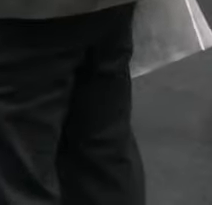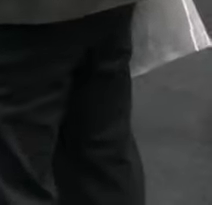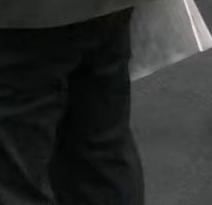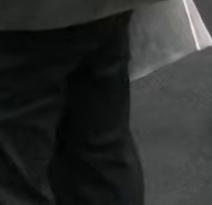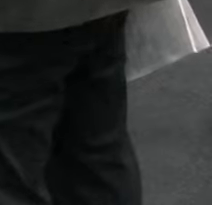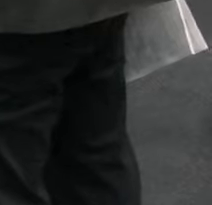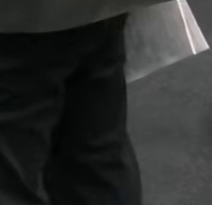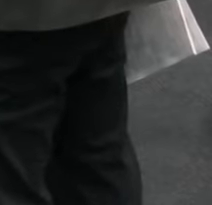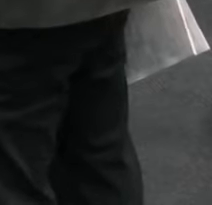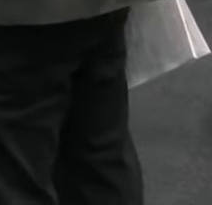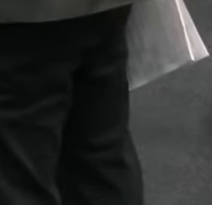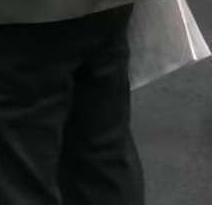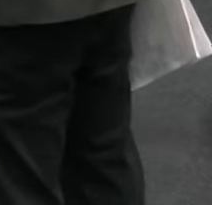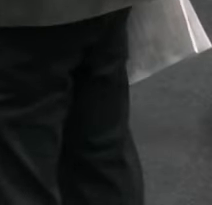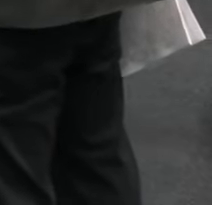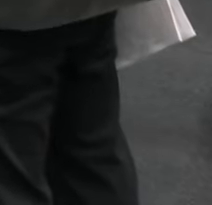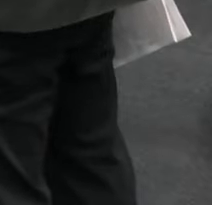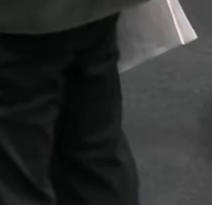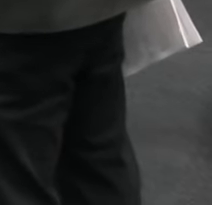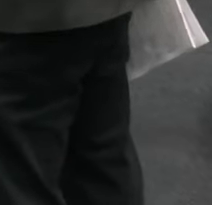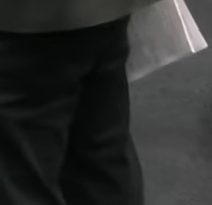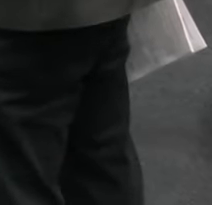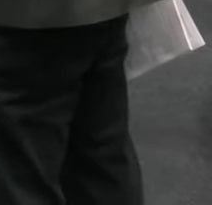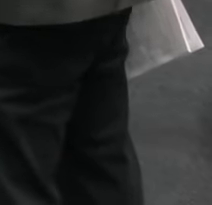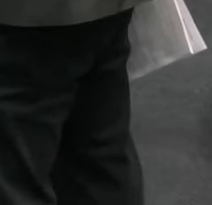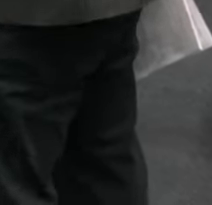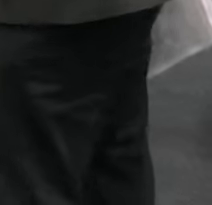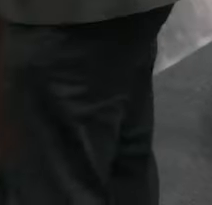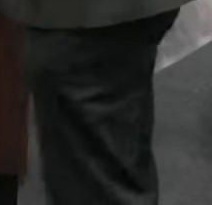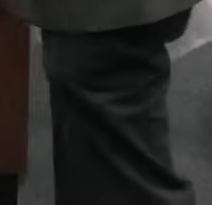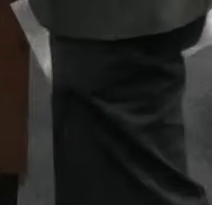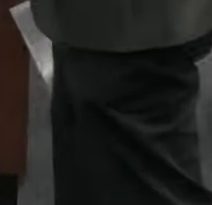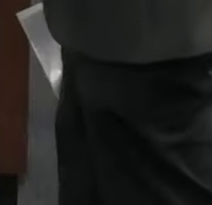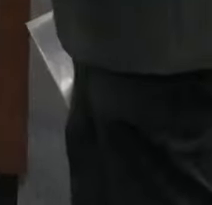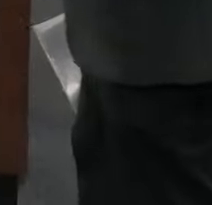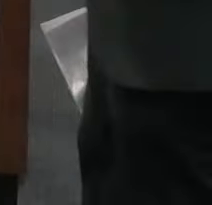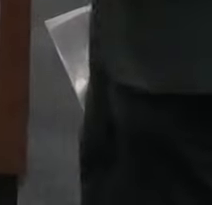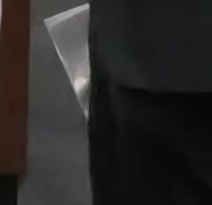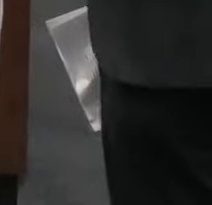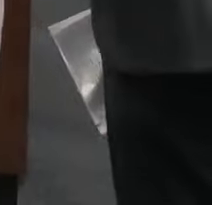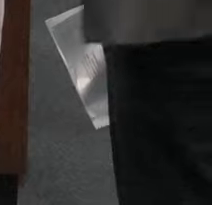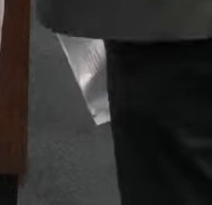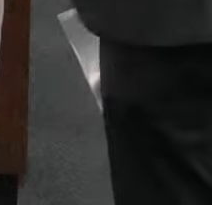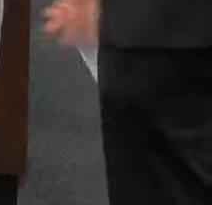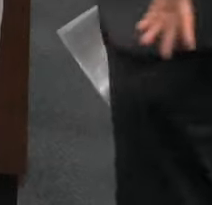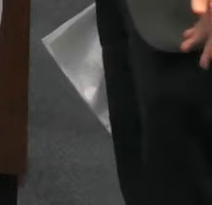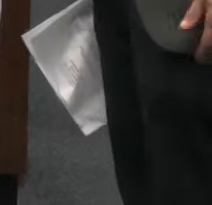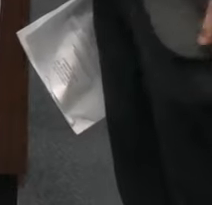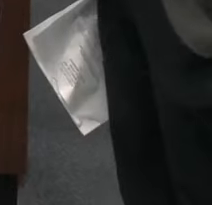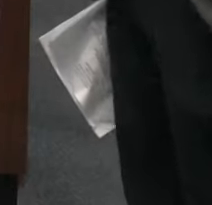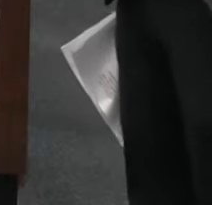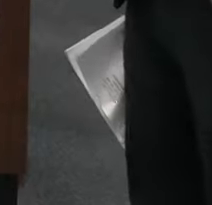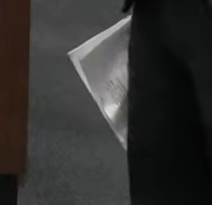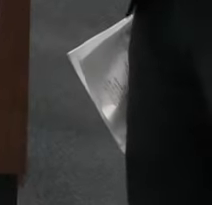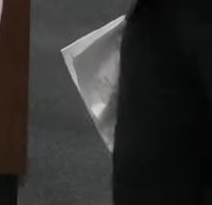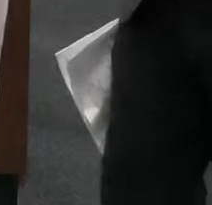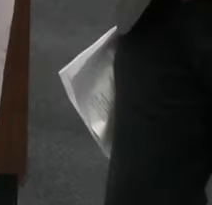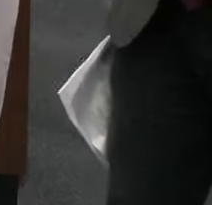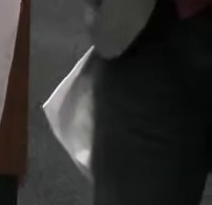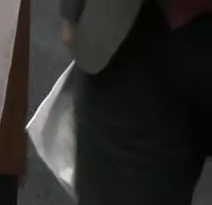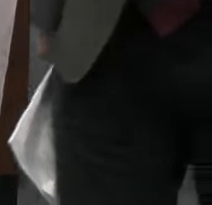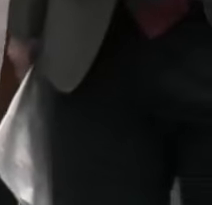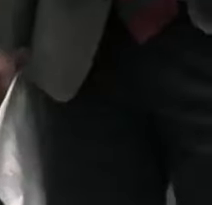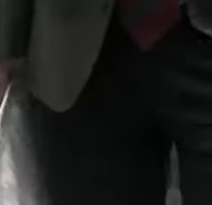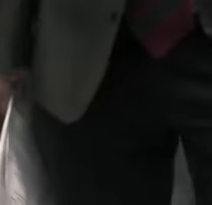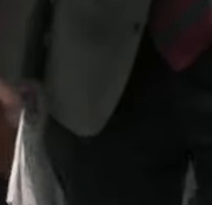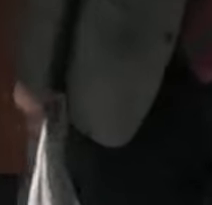desse Conselho e deliberar com relação à destinação, que resultou na compra daquela sucata da Passadina, que foi